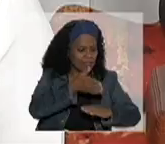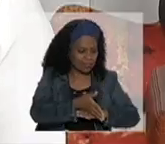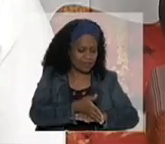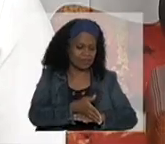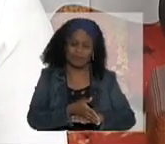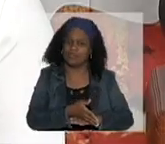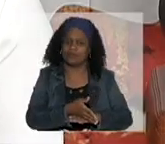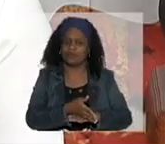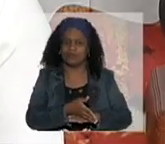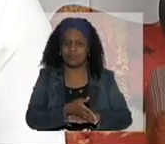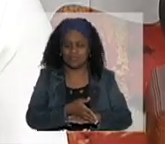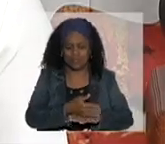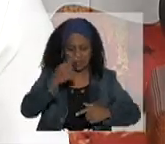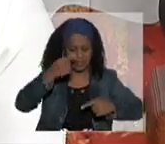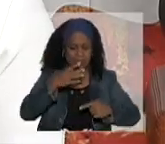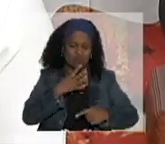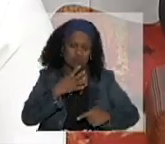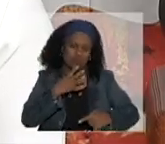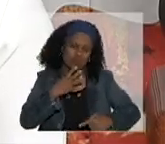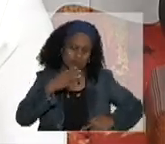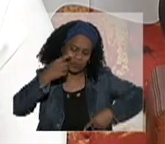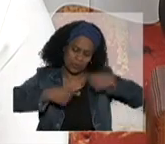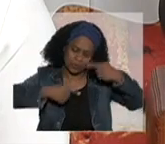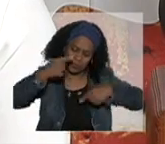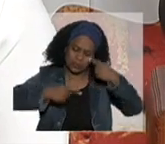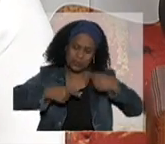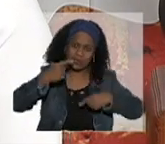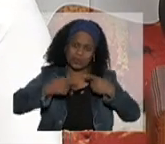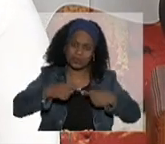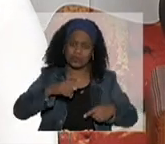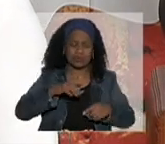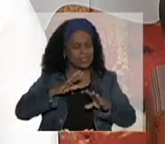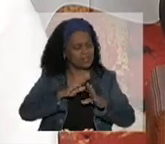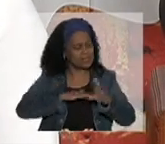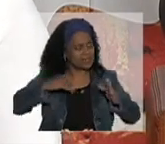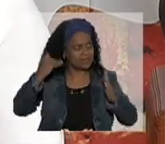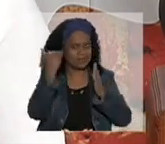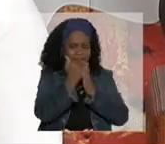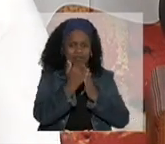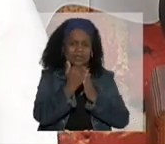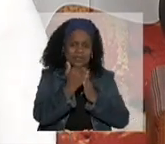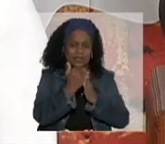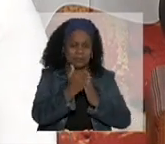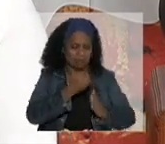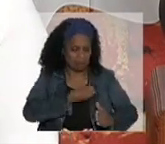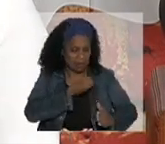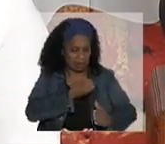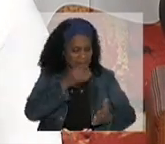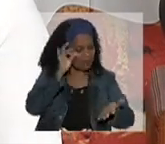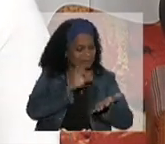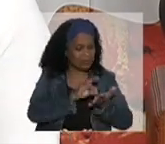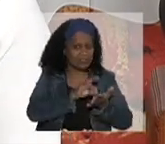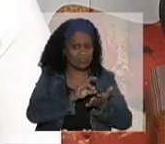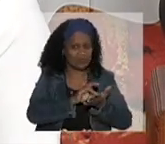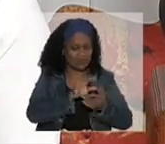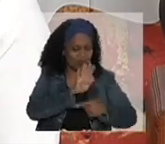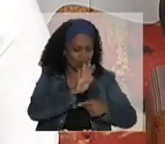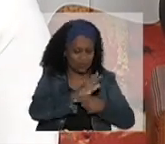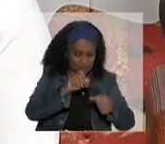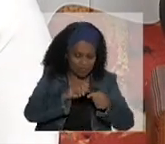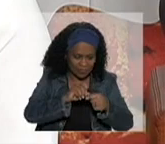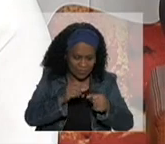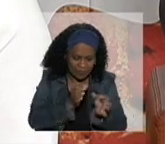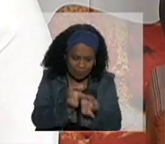acesso mais democrático a essas políticas e, além de tudo, que elas pudessem participar, de fato, da